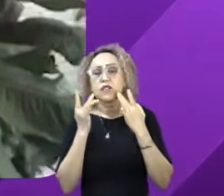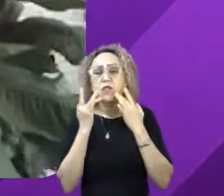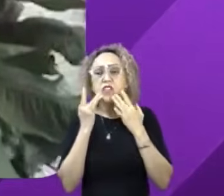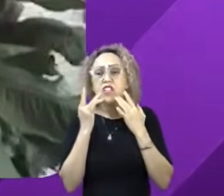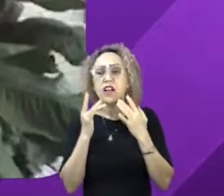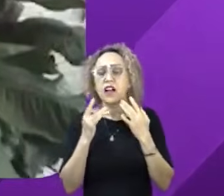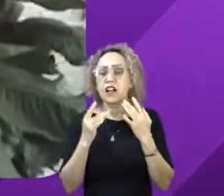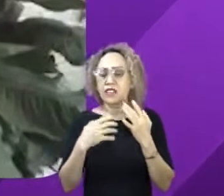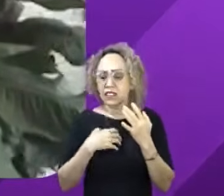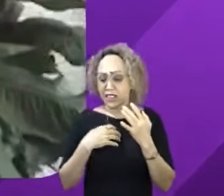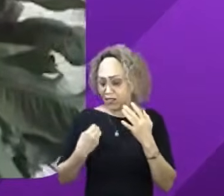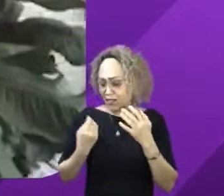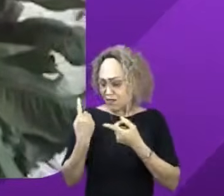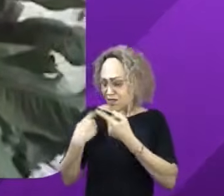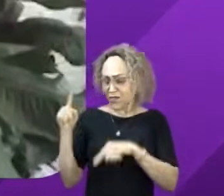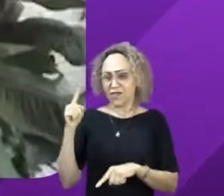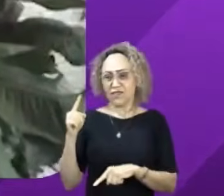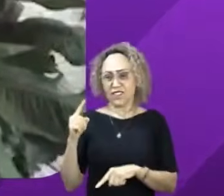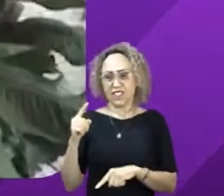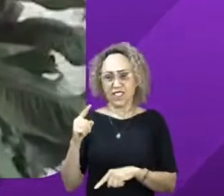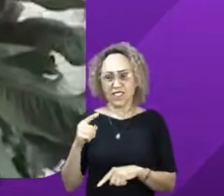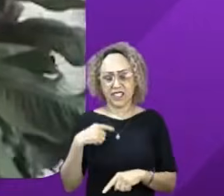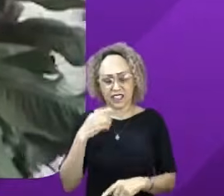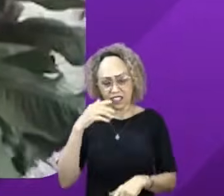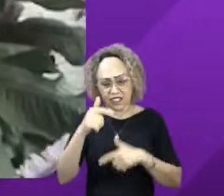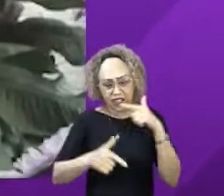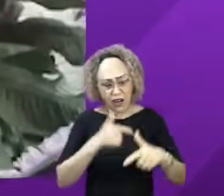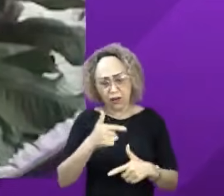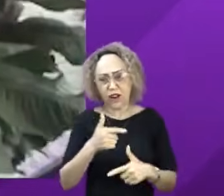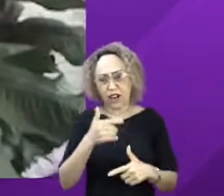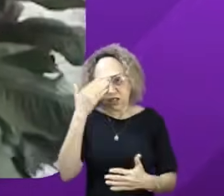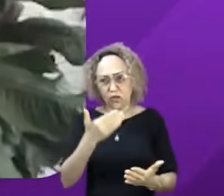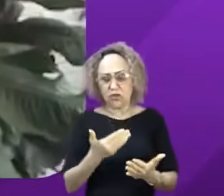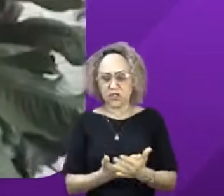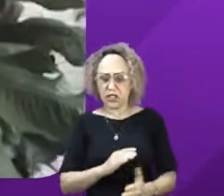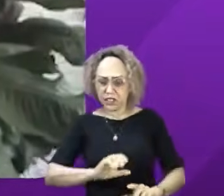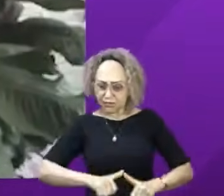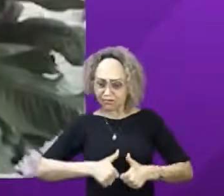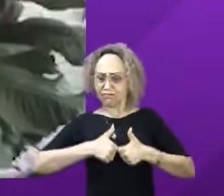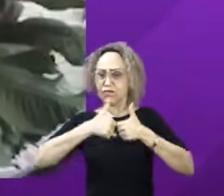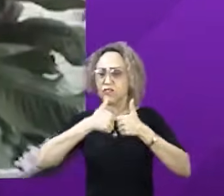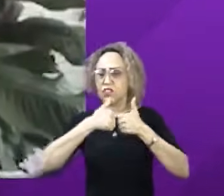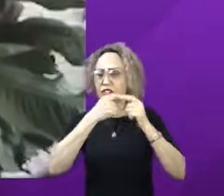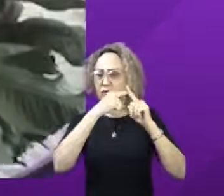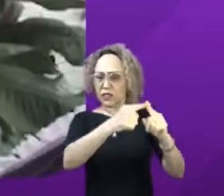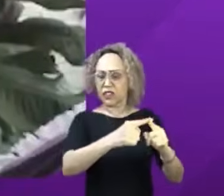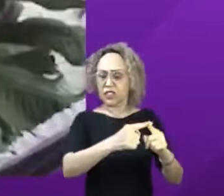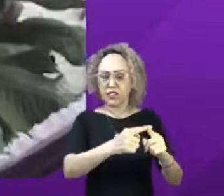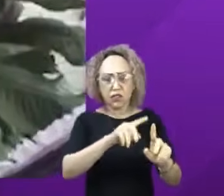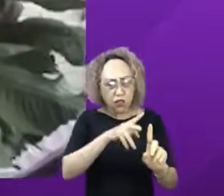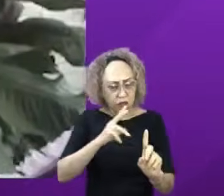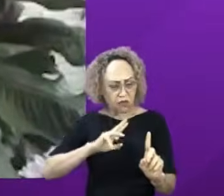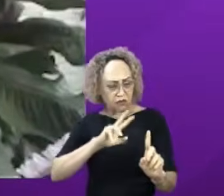gente muda a nossa vida. A gente trabalha com confiança, com autoestima, né? Com reconhecimento.